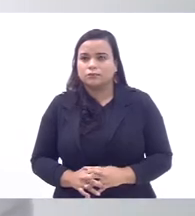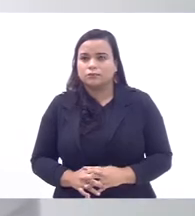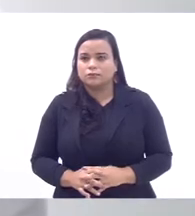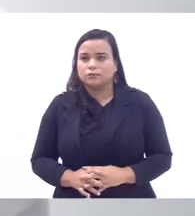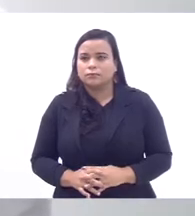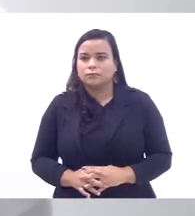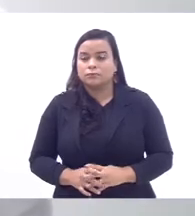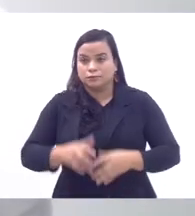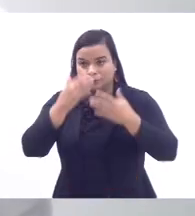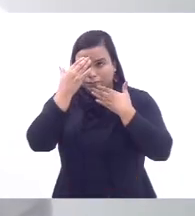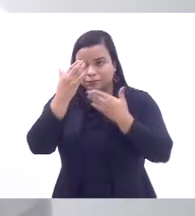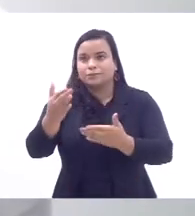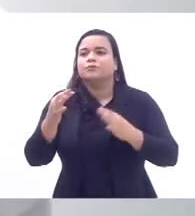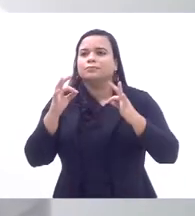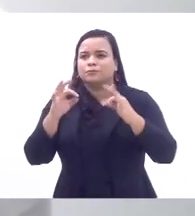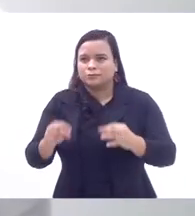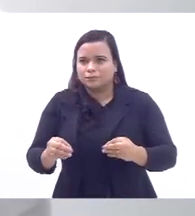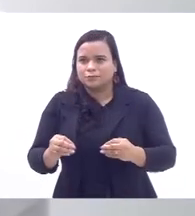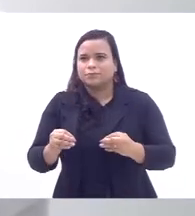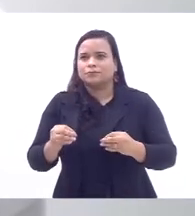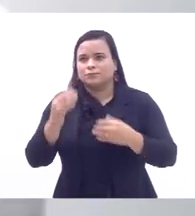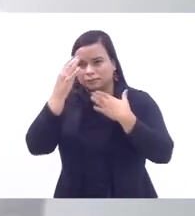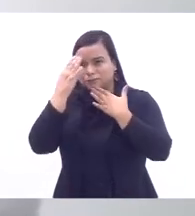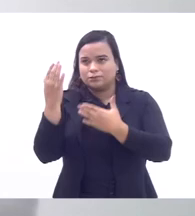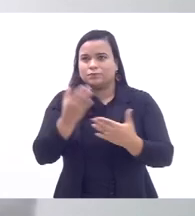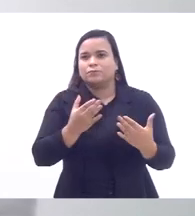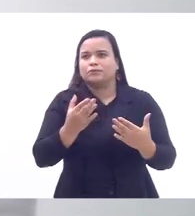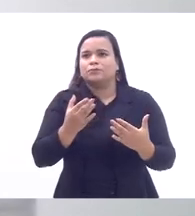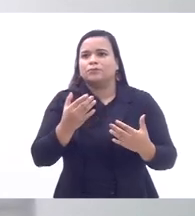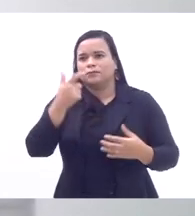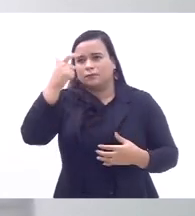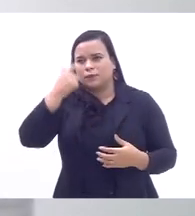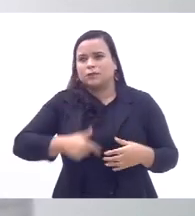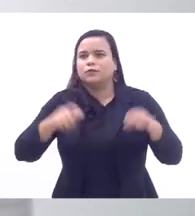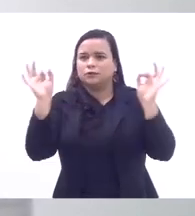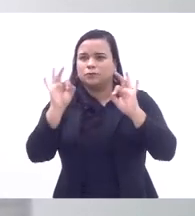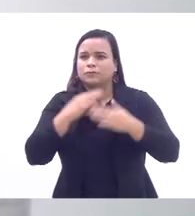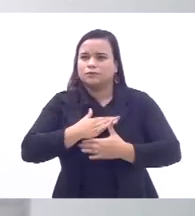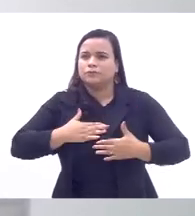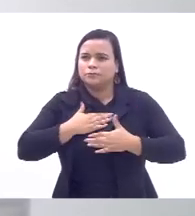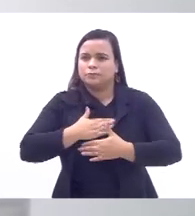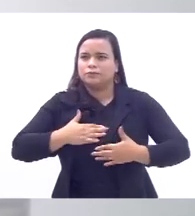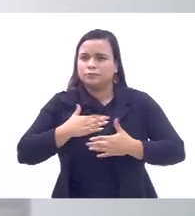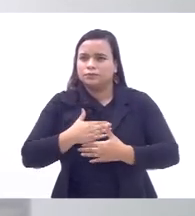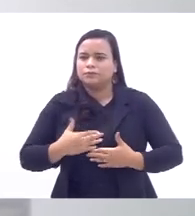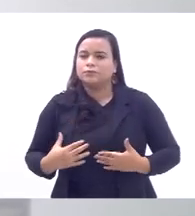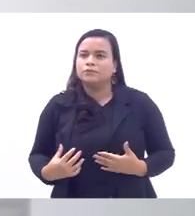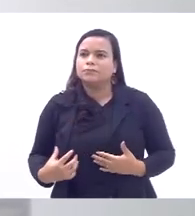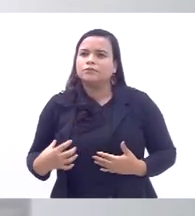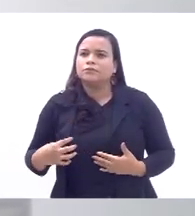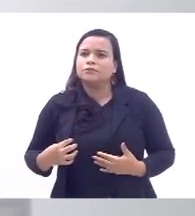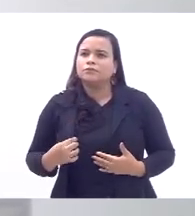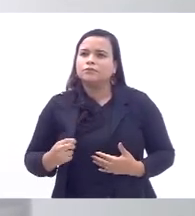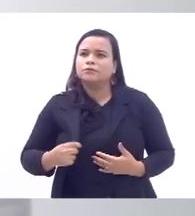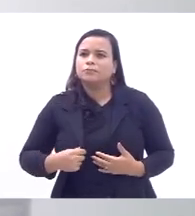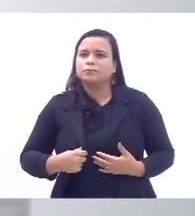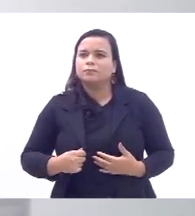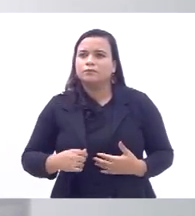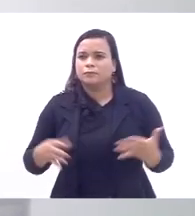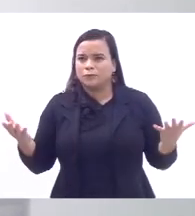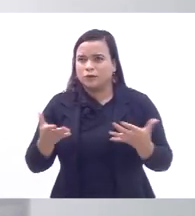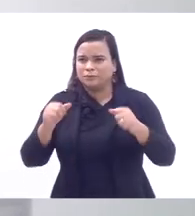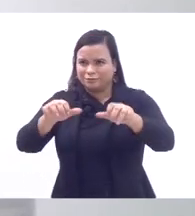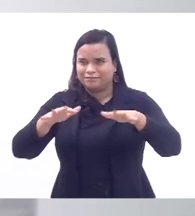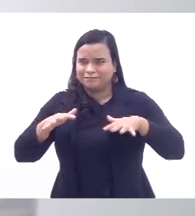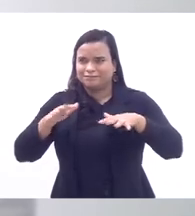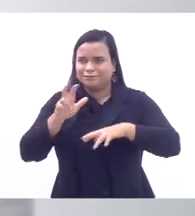orixás. E não me dou, Luni. Eu sou feliz hoje. Foi tu ir. Por esse programa. Mudo